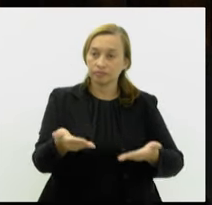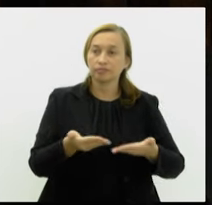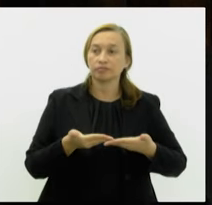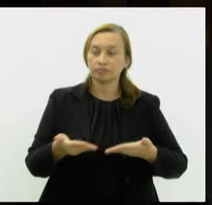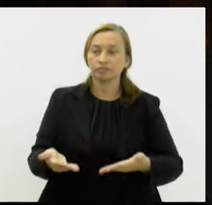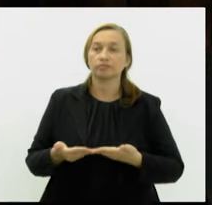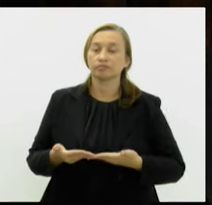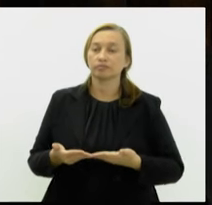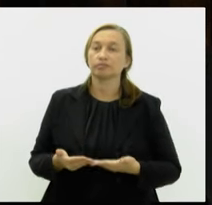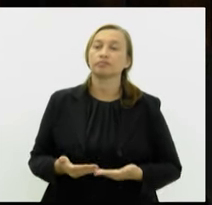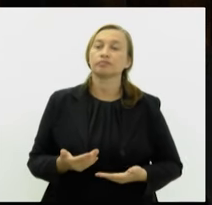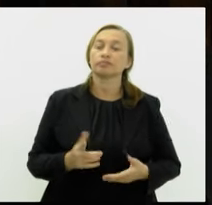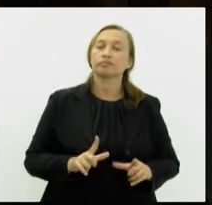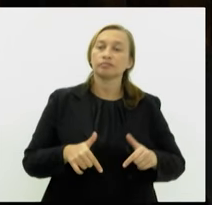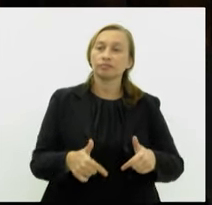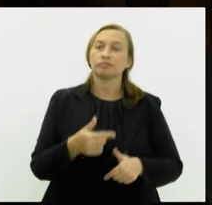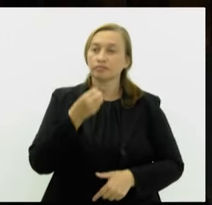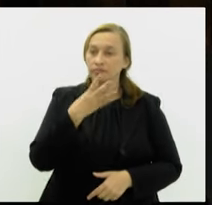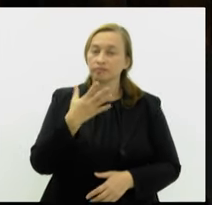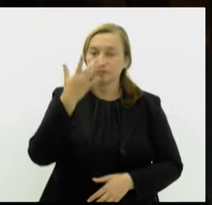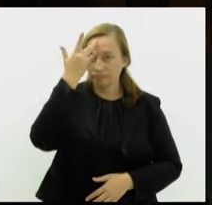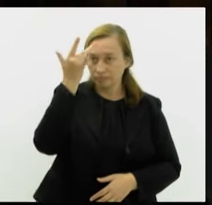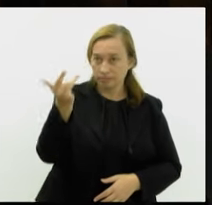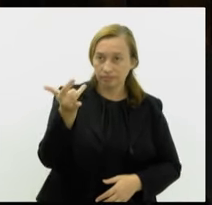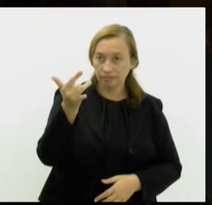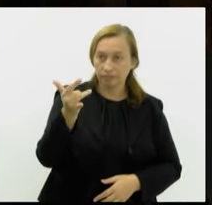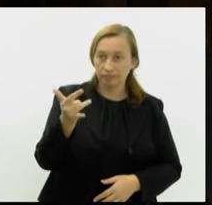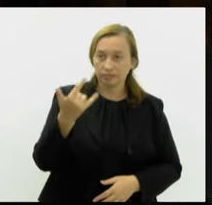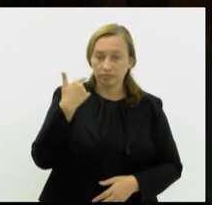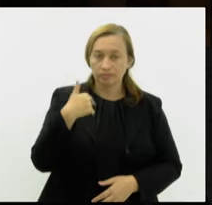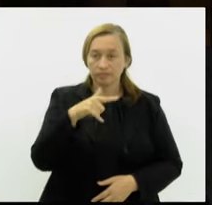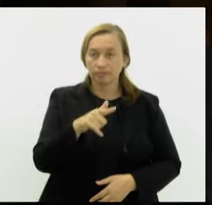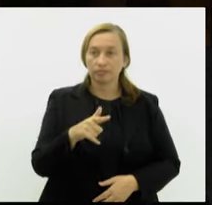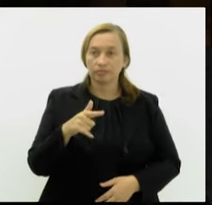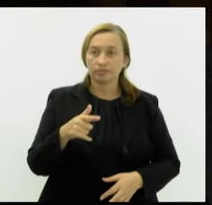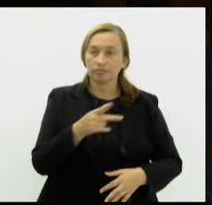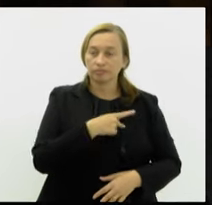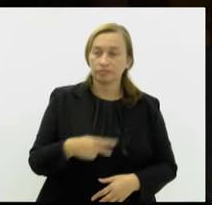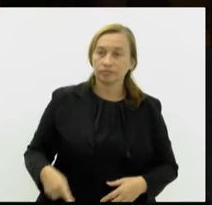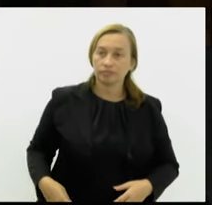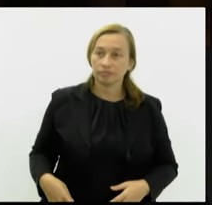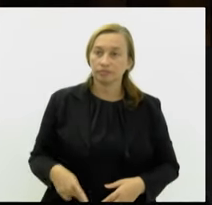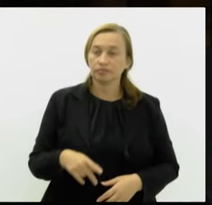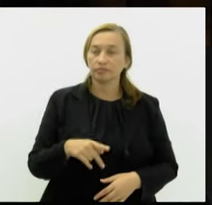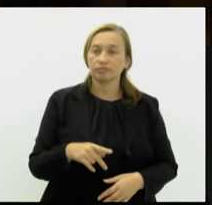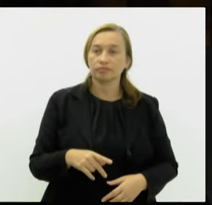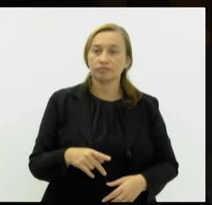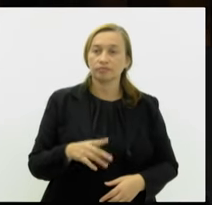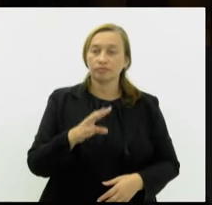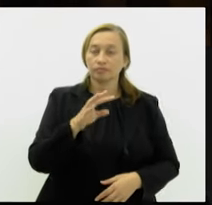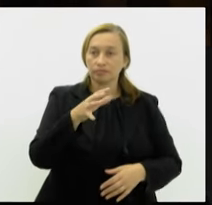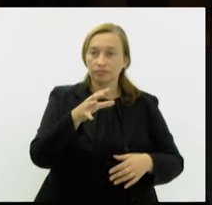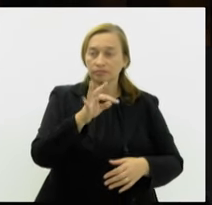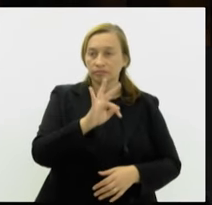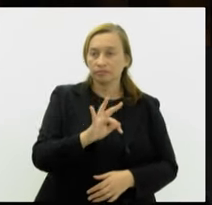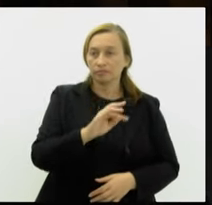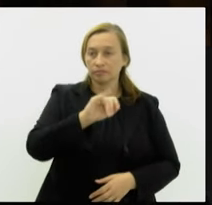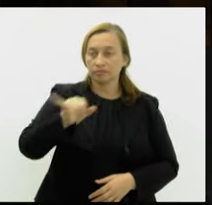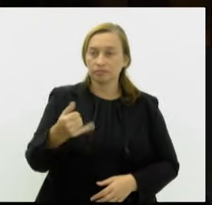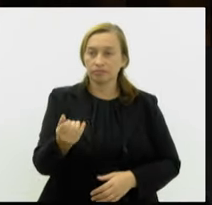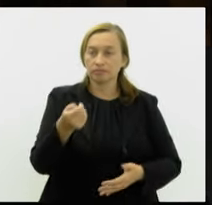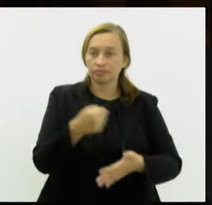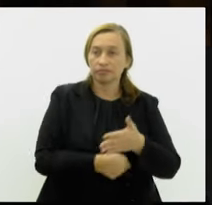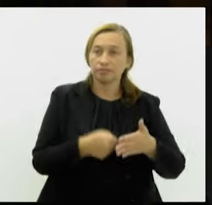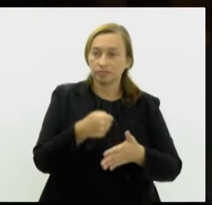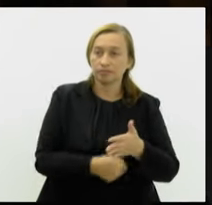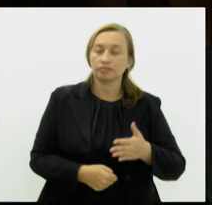para que ela funcione bem. Então amanhã vamos aí ao presidente do TJ lutar por essa causa justa. Parabéns.